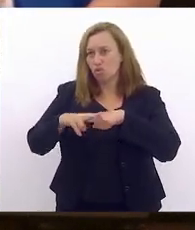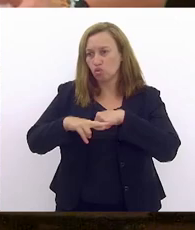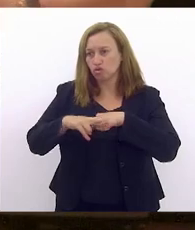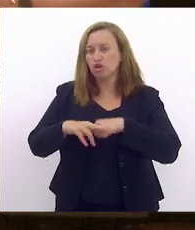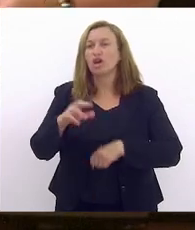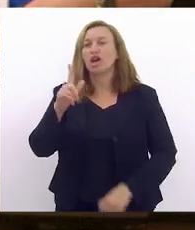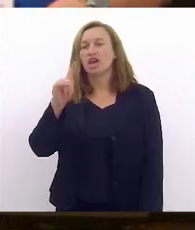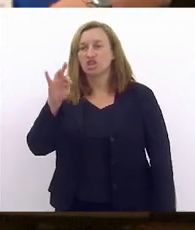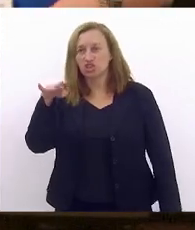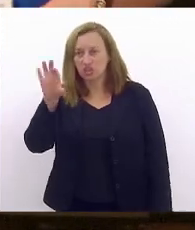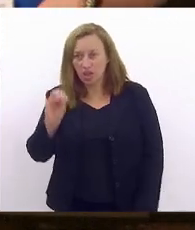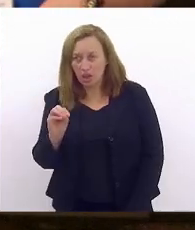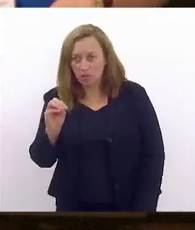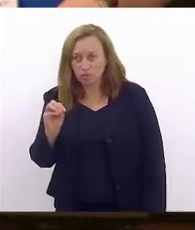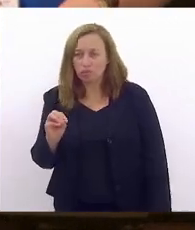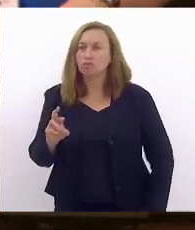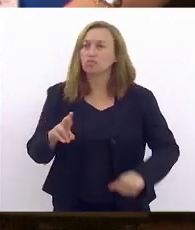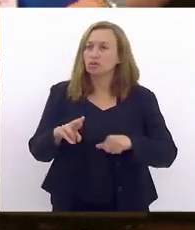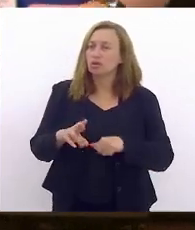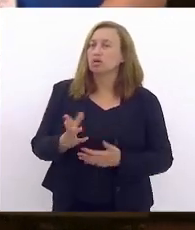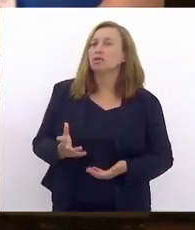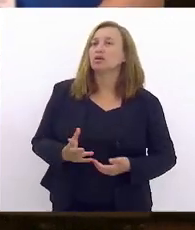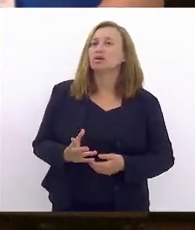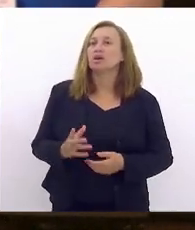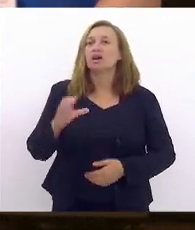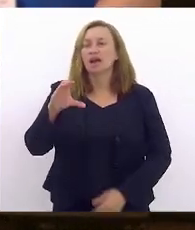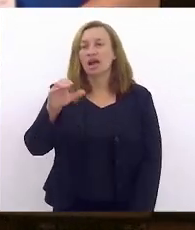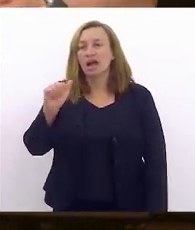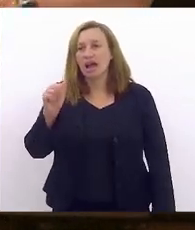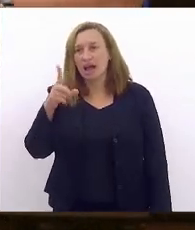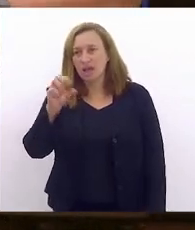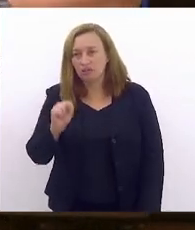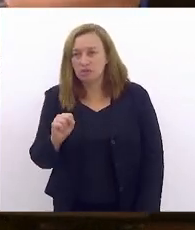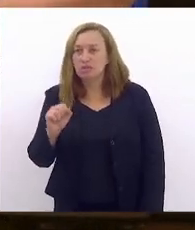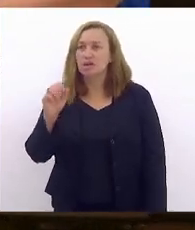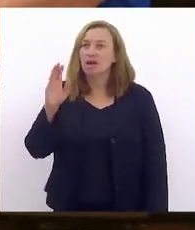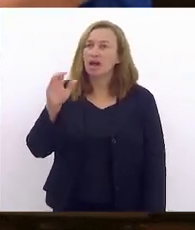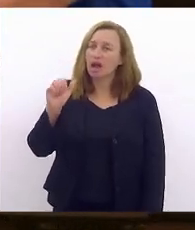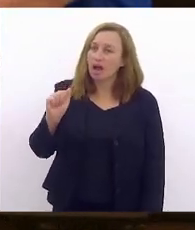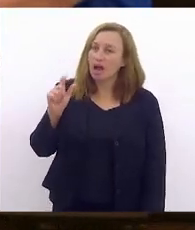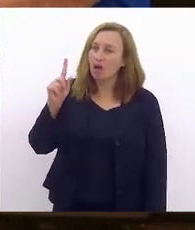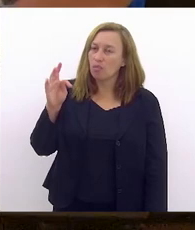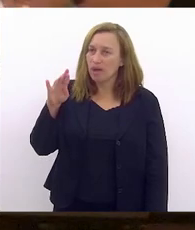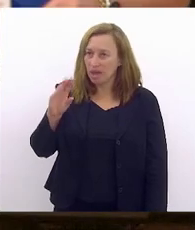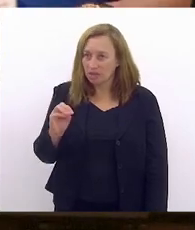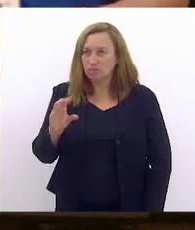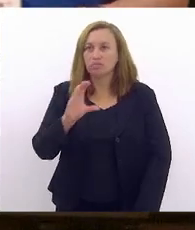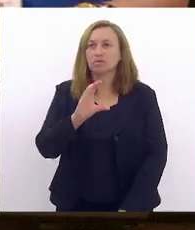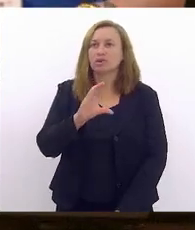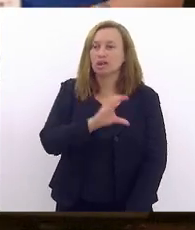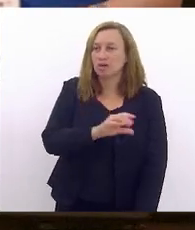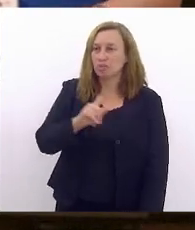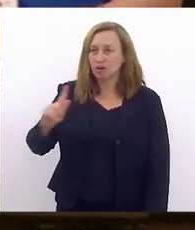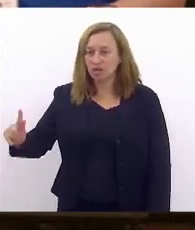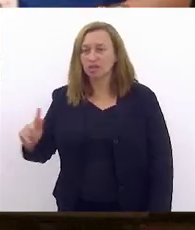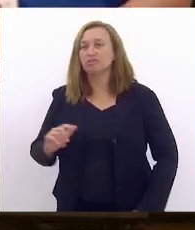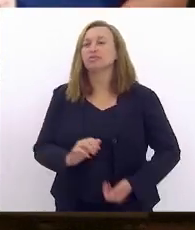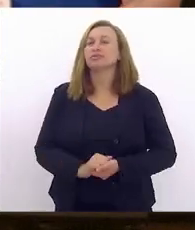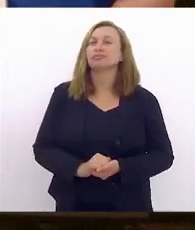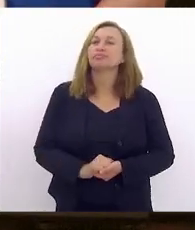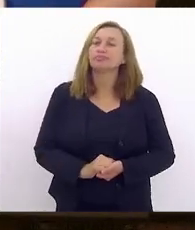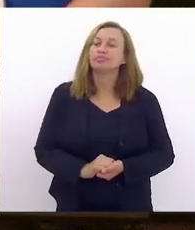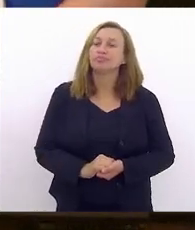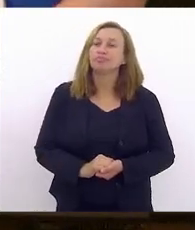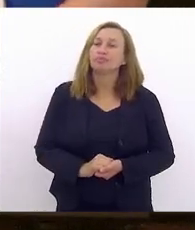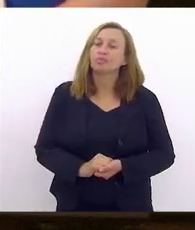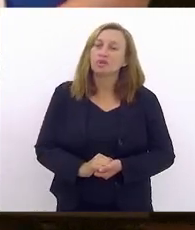da Inocente de Belfor Roxo. Carlos Alberto, presidente do Sereno de Campo Grande. Flávio Melo,